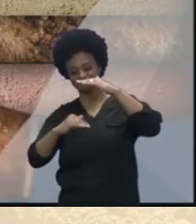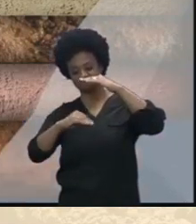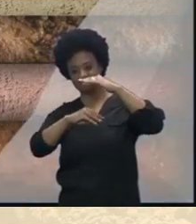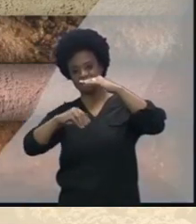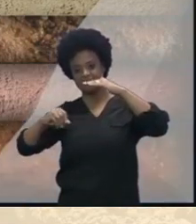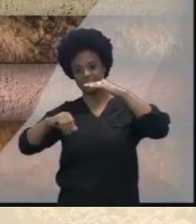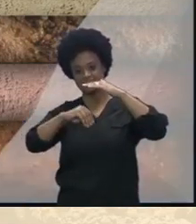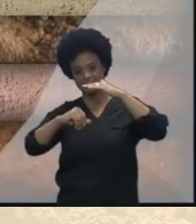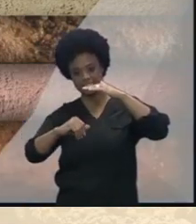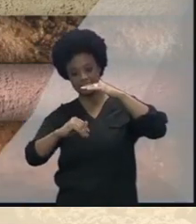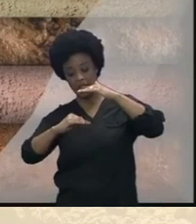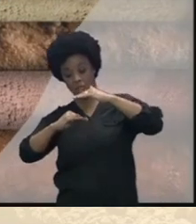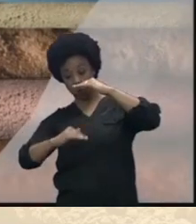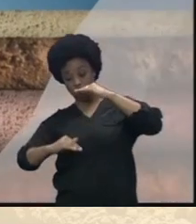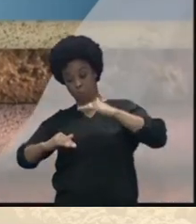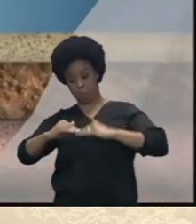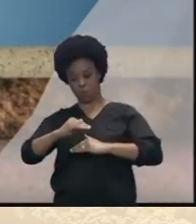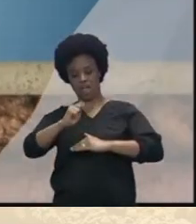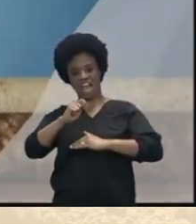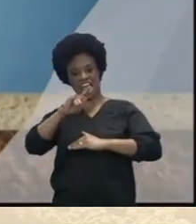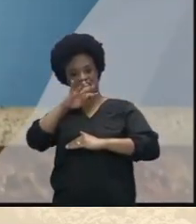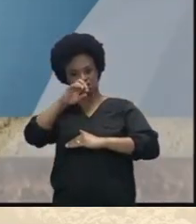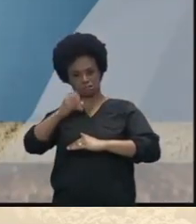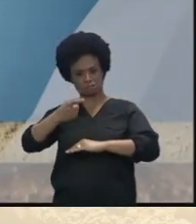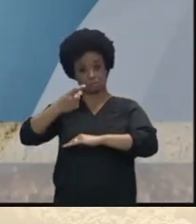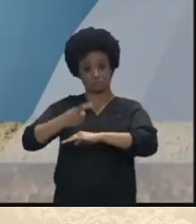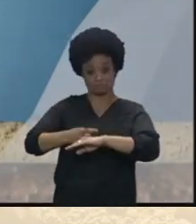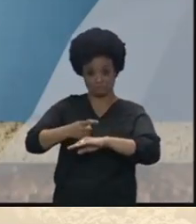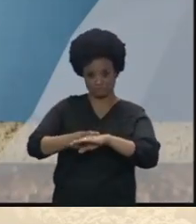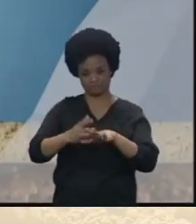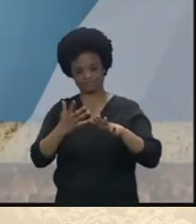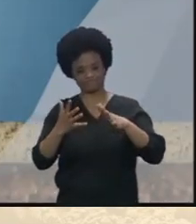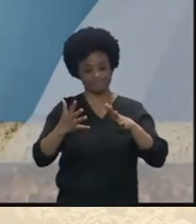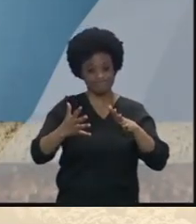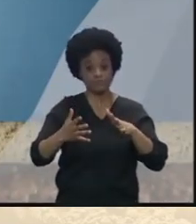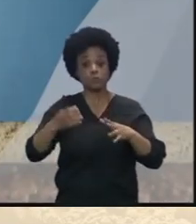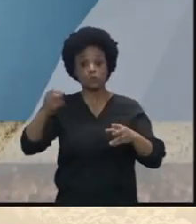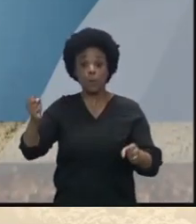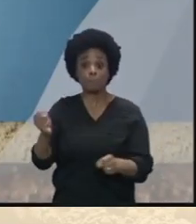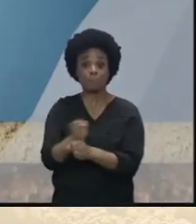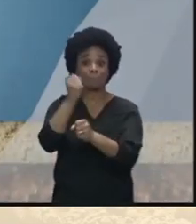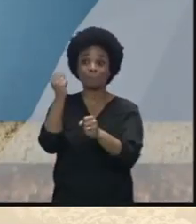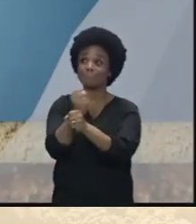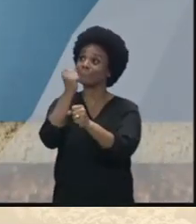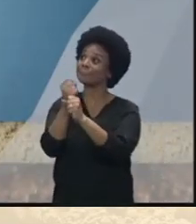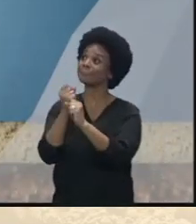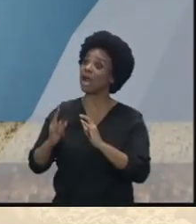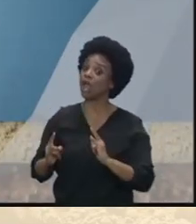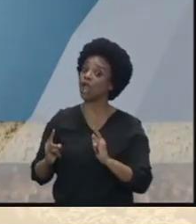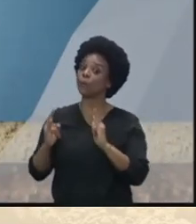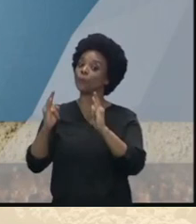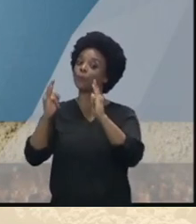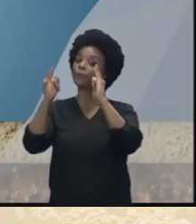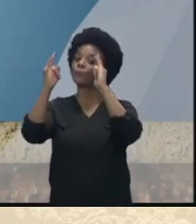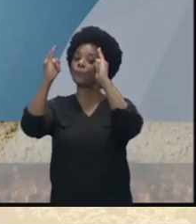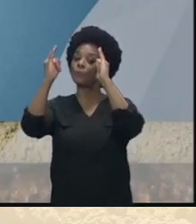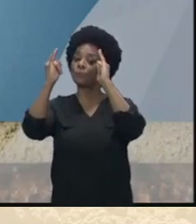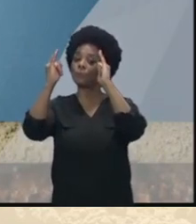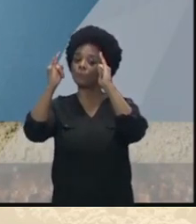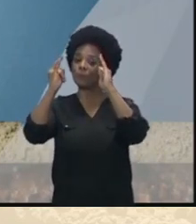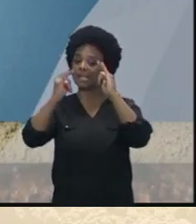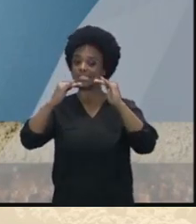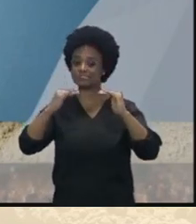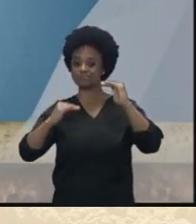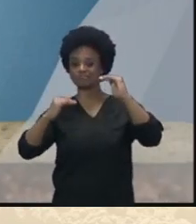de argila mais consistente. Os prédios antigos foram construídos sobre a faixa mais superficial, com fundações